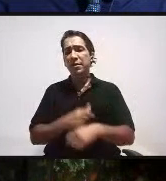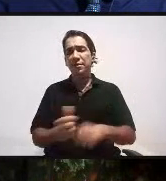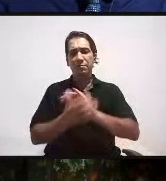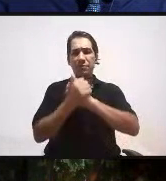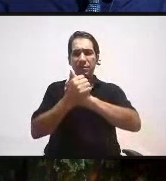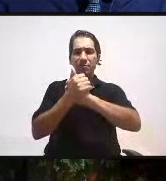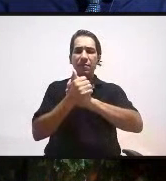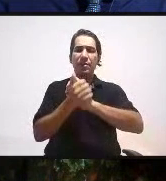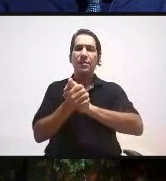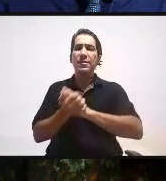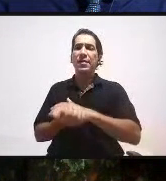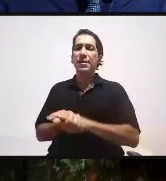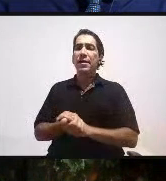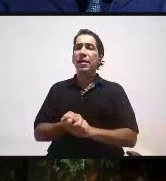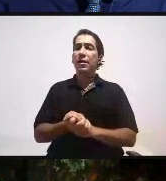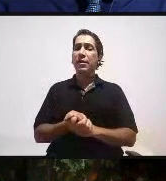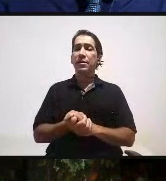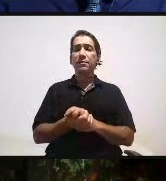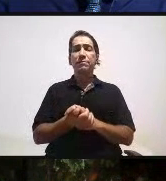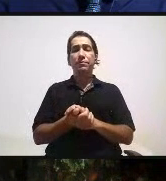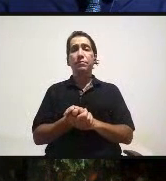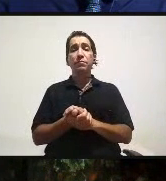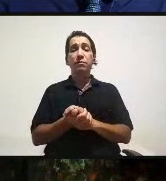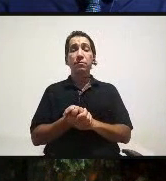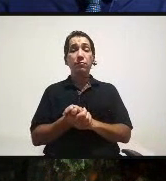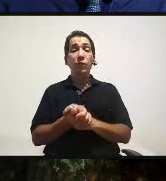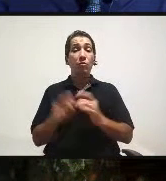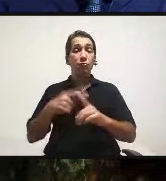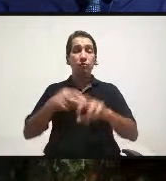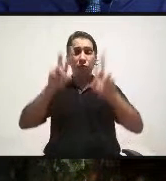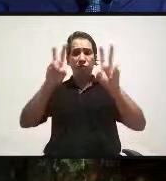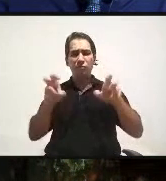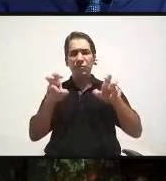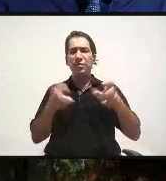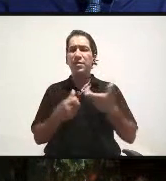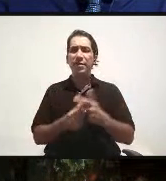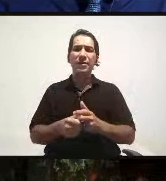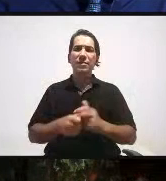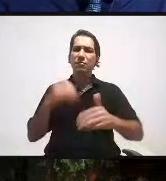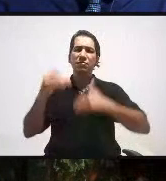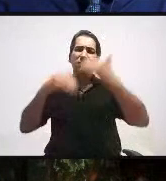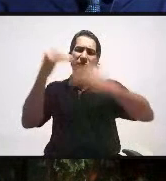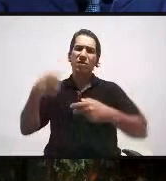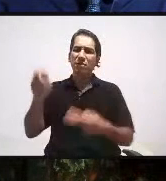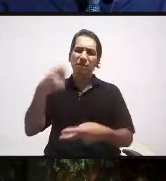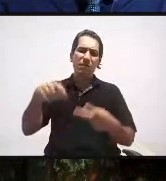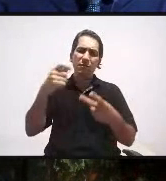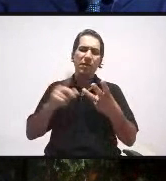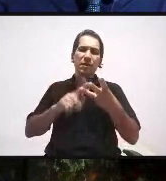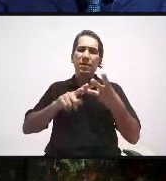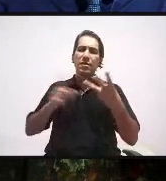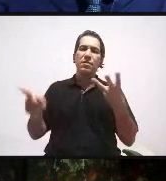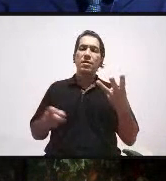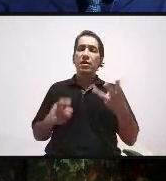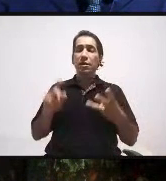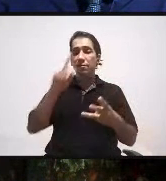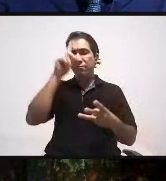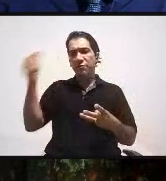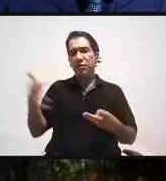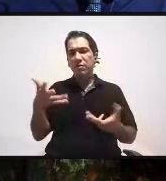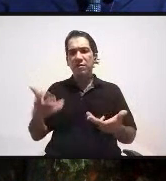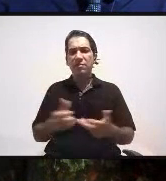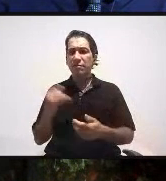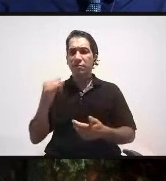trabalhar esses temas, todos os temas em relação à inovação. E no estado do Mato Grosso do Sul, nós sempre falamos, nós aqui,